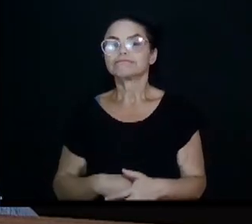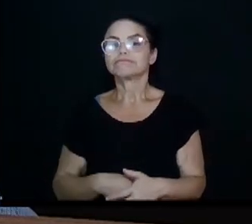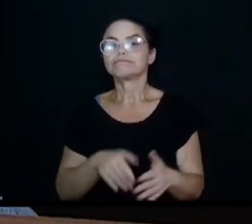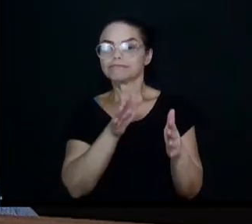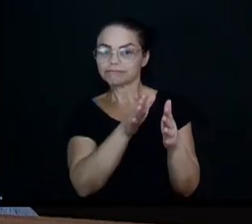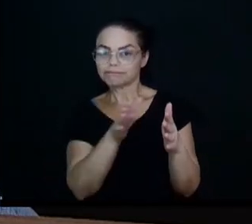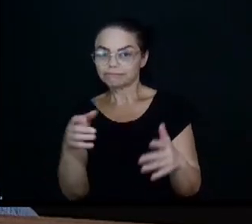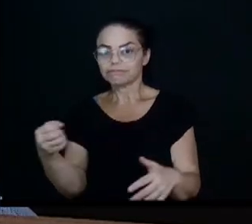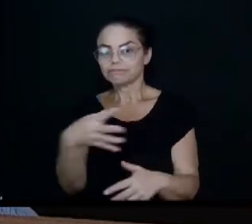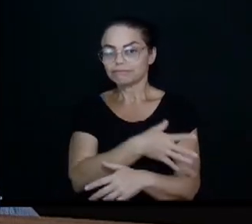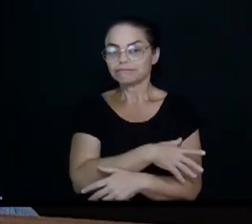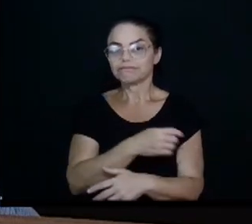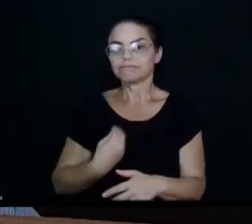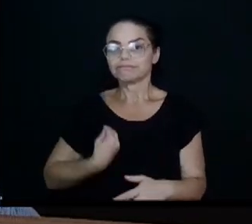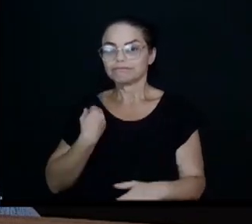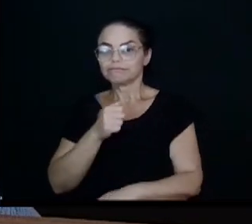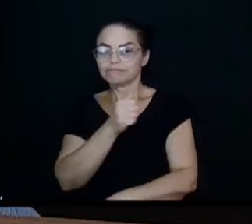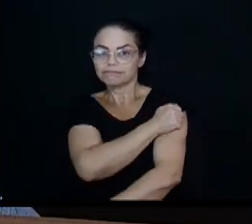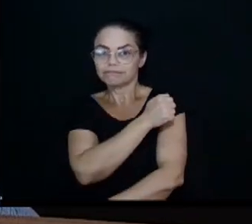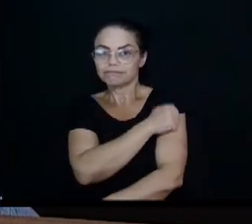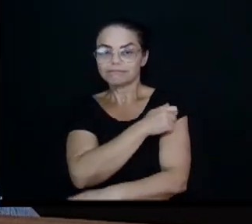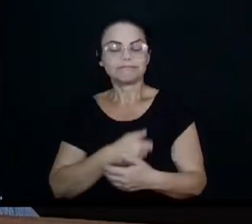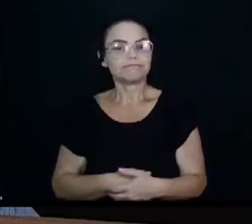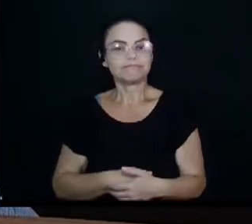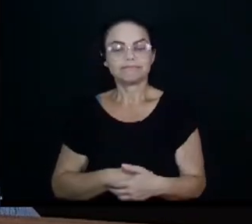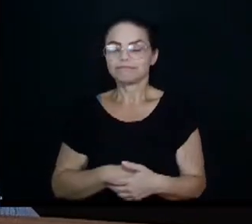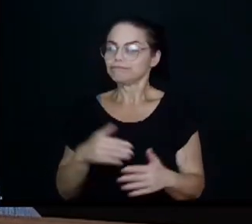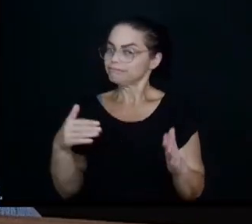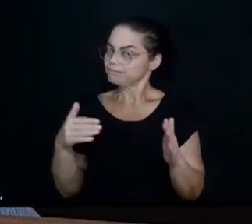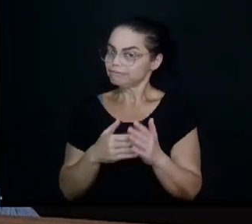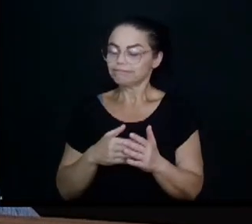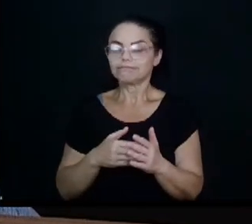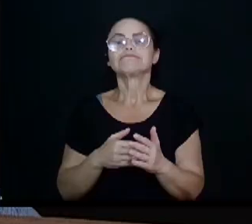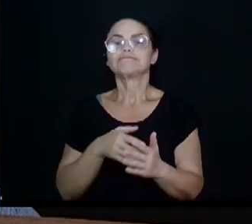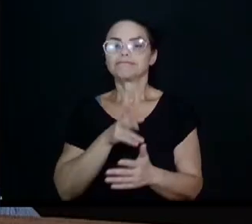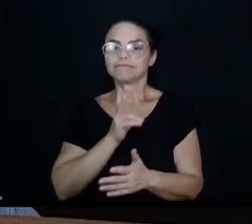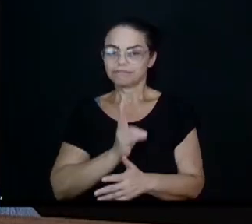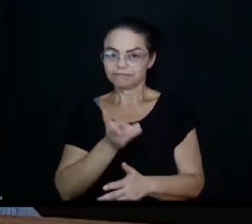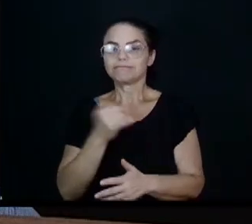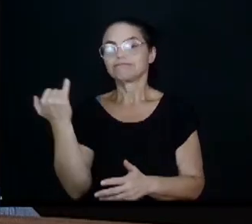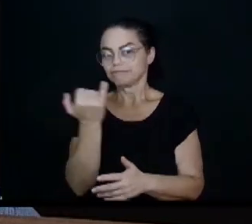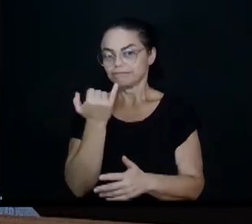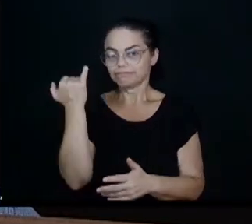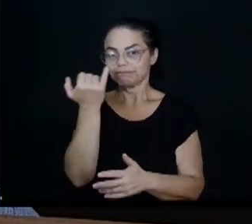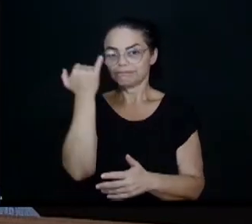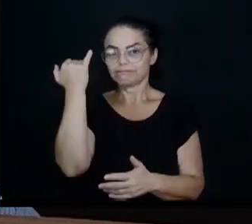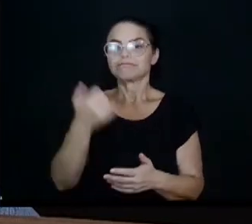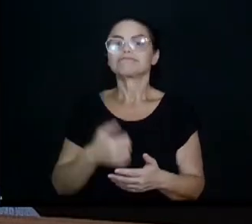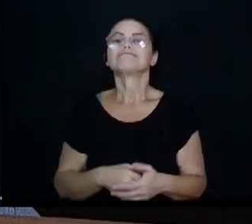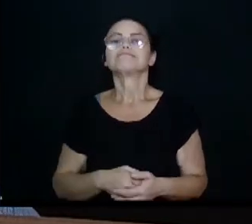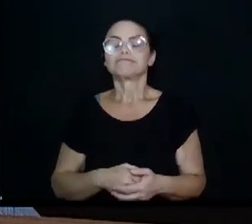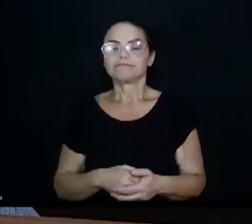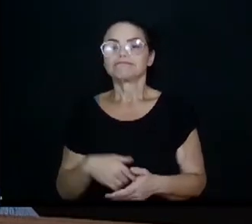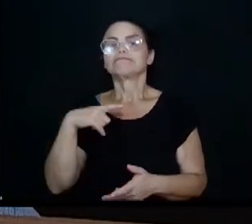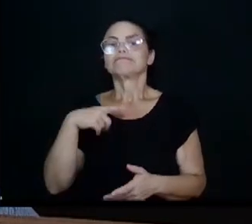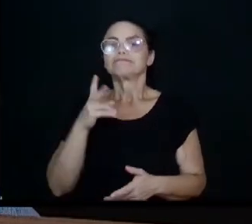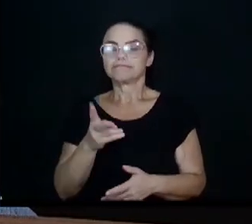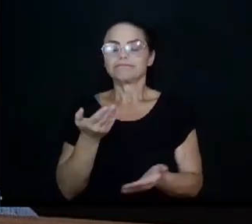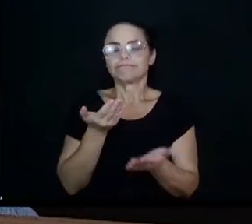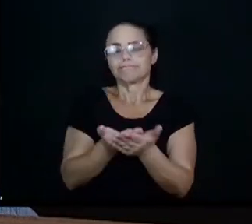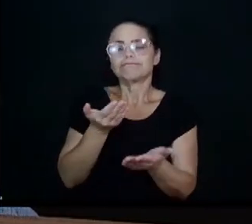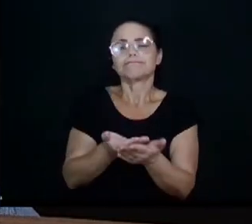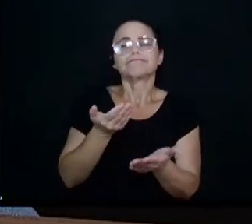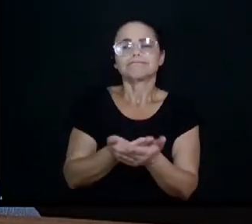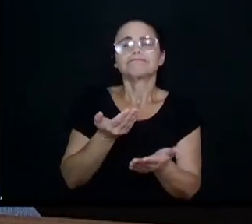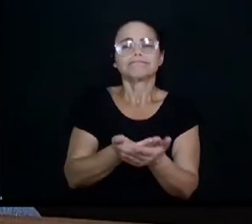aluno. Não será a última. A gente sempre diz que é muito importante que a gente esteja sempre estudando, se aprimorando, se